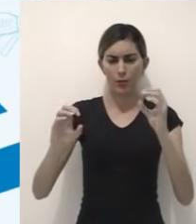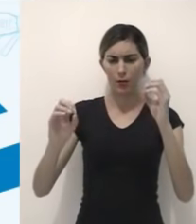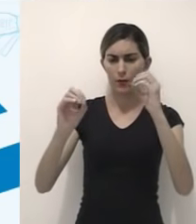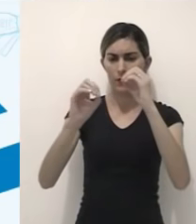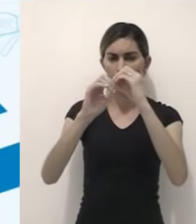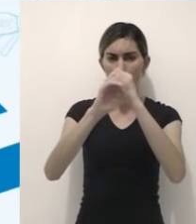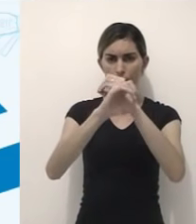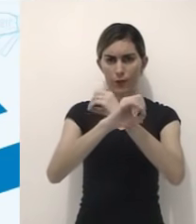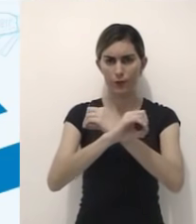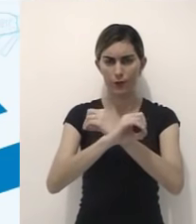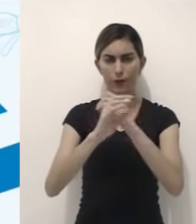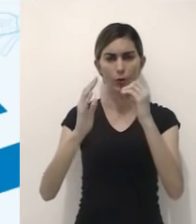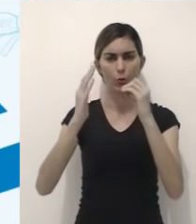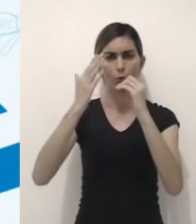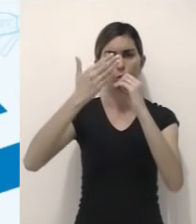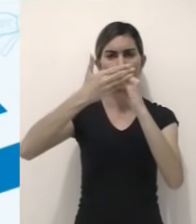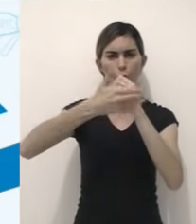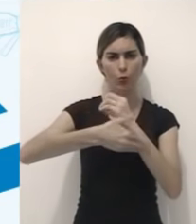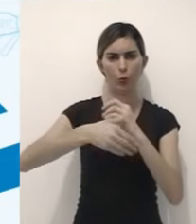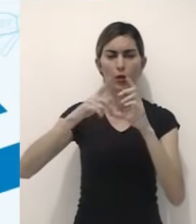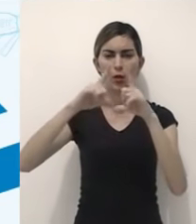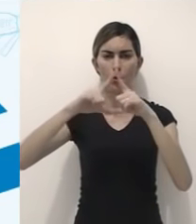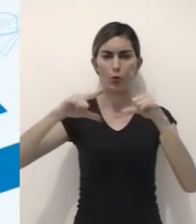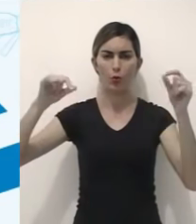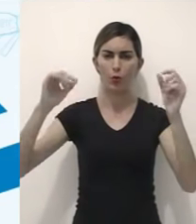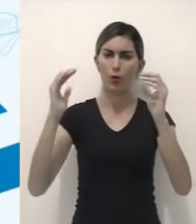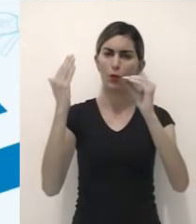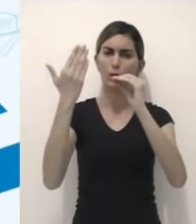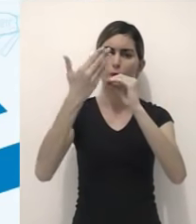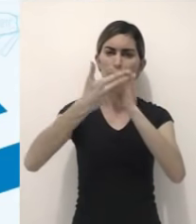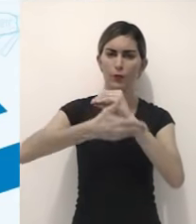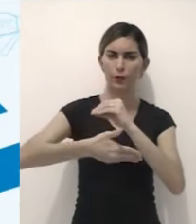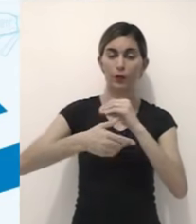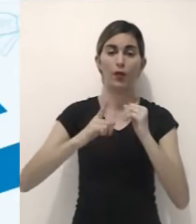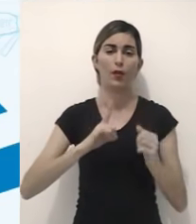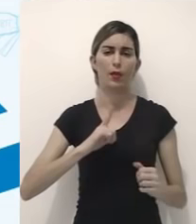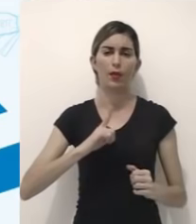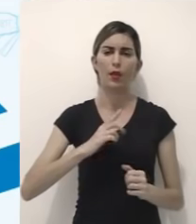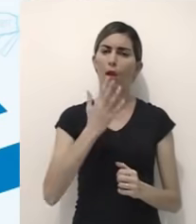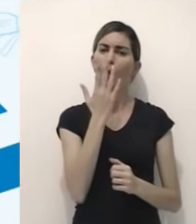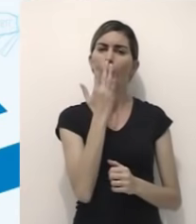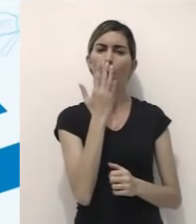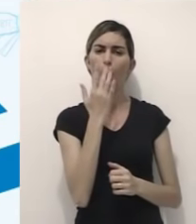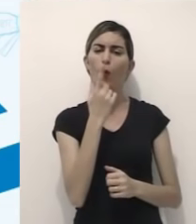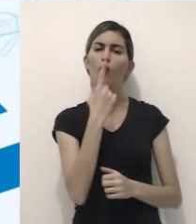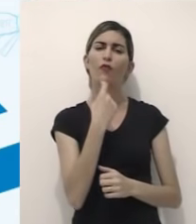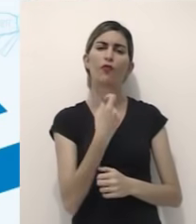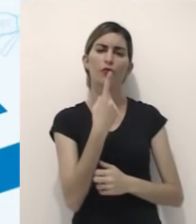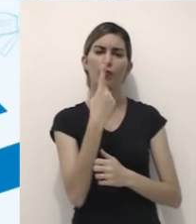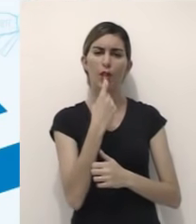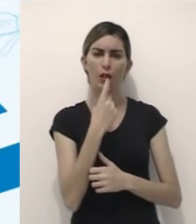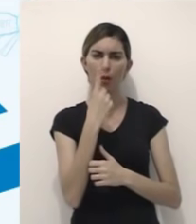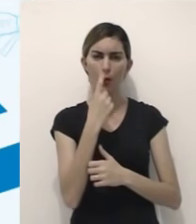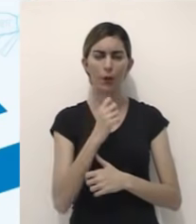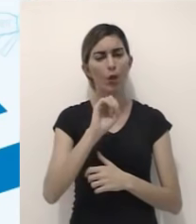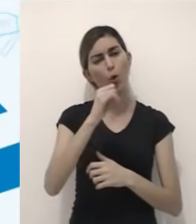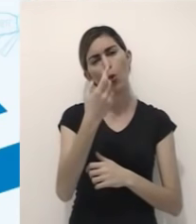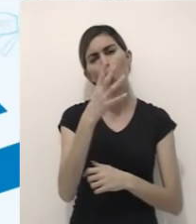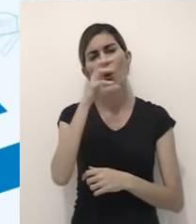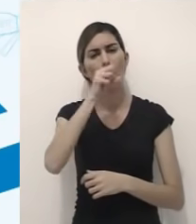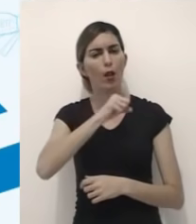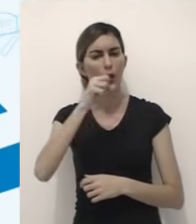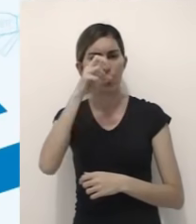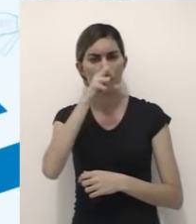um eclipse lunar total, a Lua ela adquire uma cor avermelhada